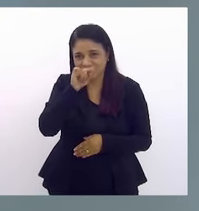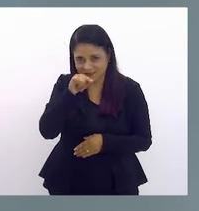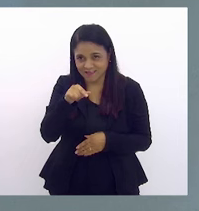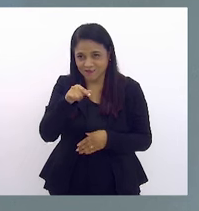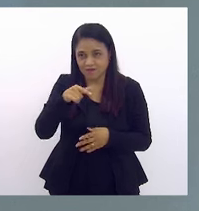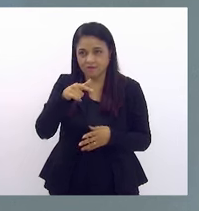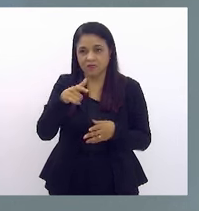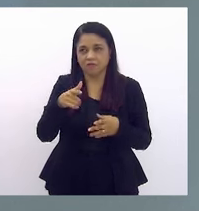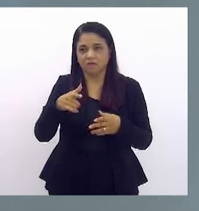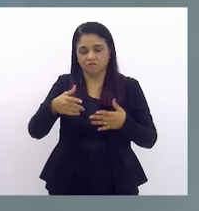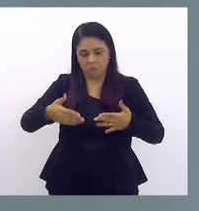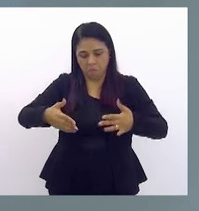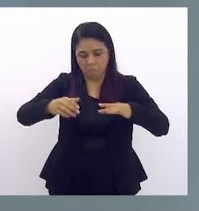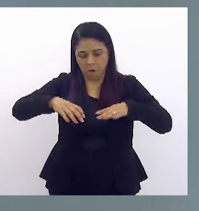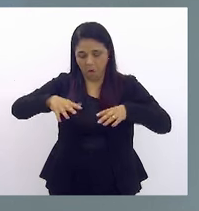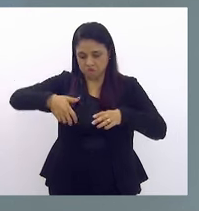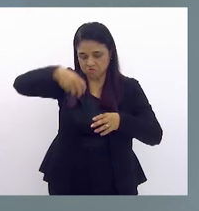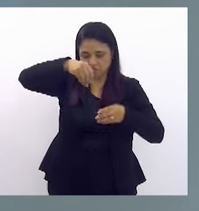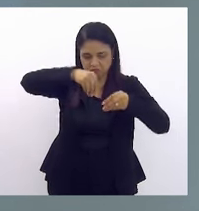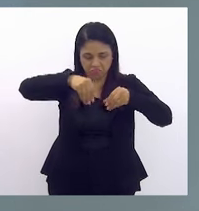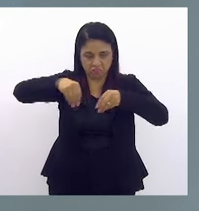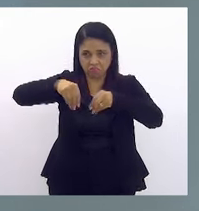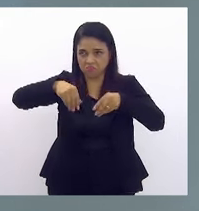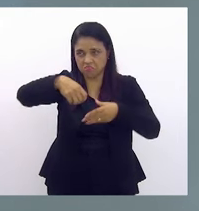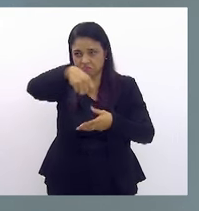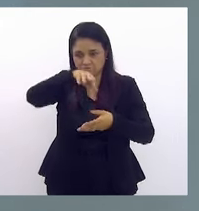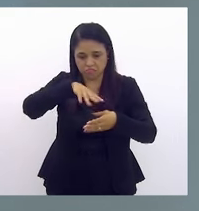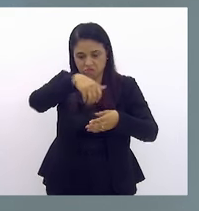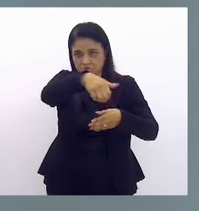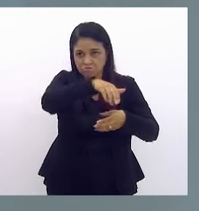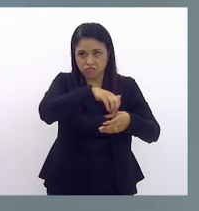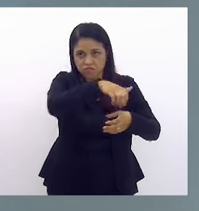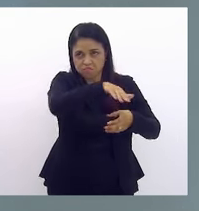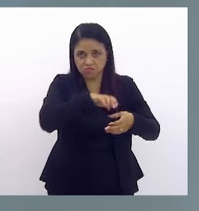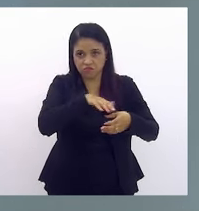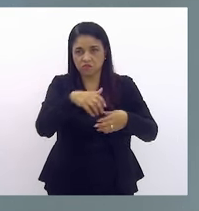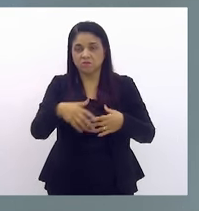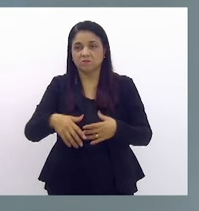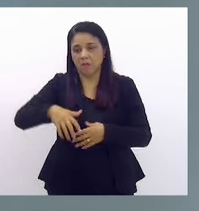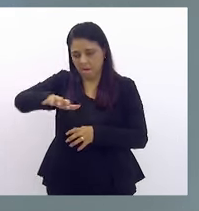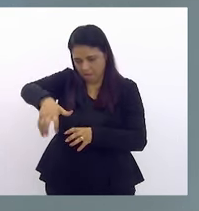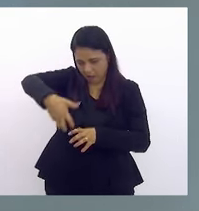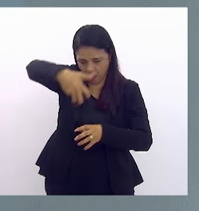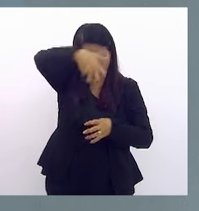Cinco? Mais um pouquinho, vai ser interessante.